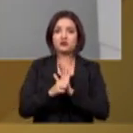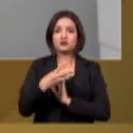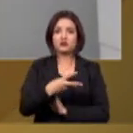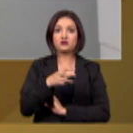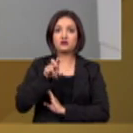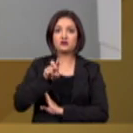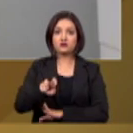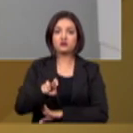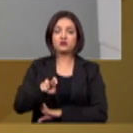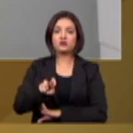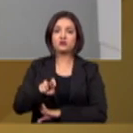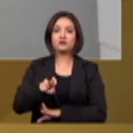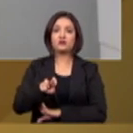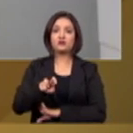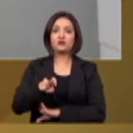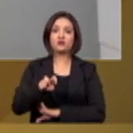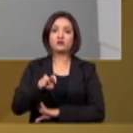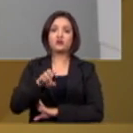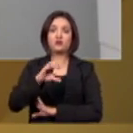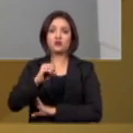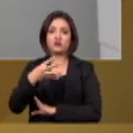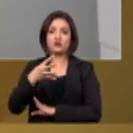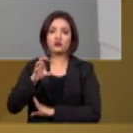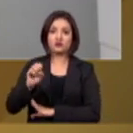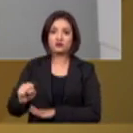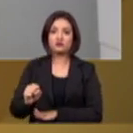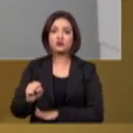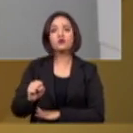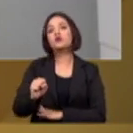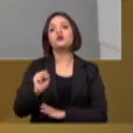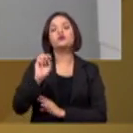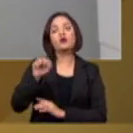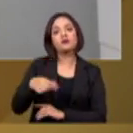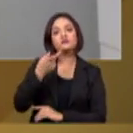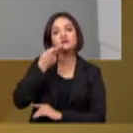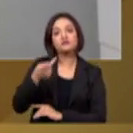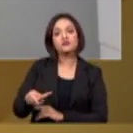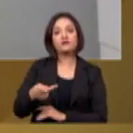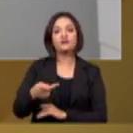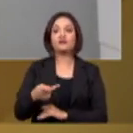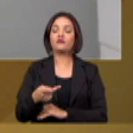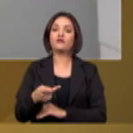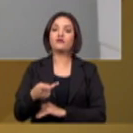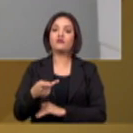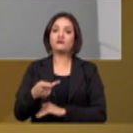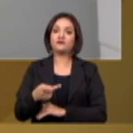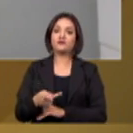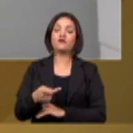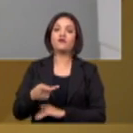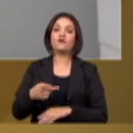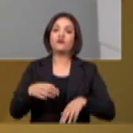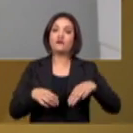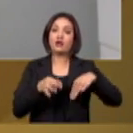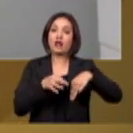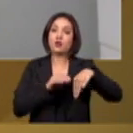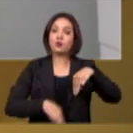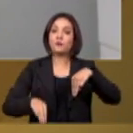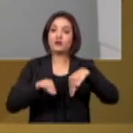1.048 palavra do ministro alexandre de moraes onde eu questão